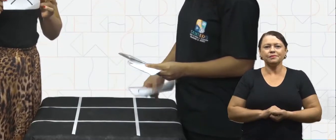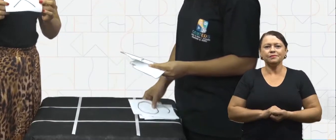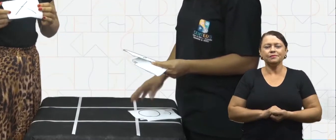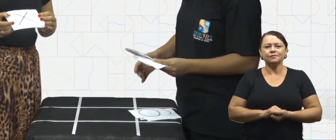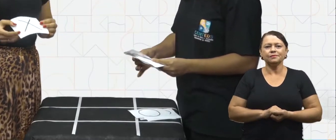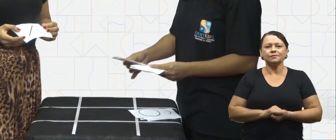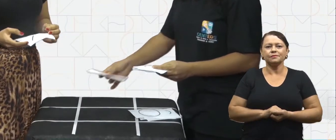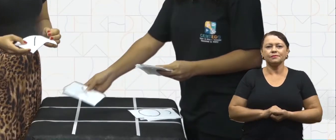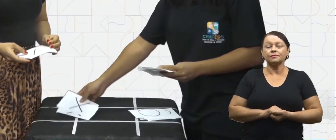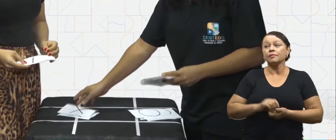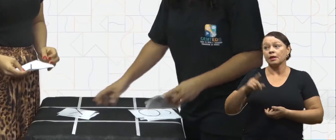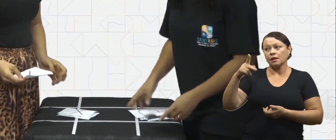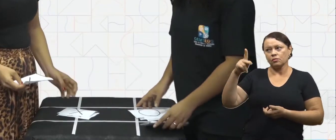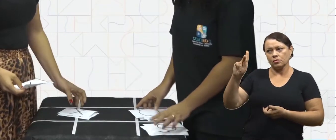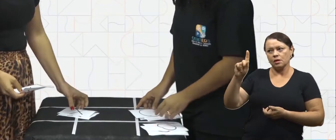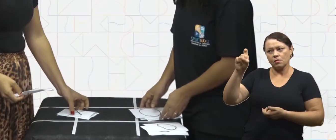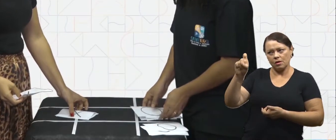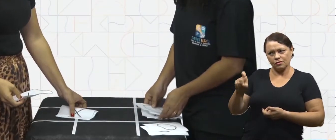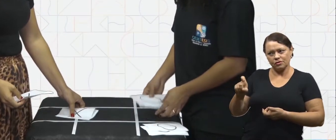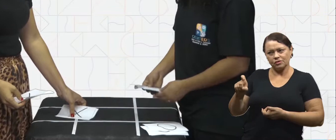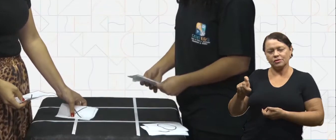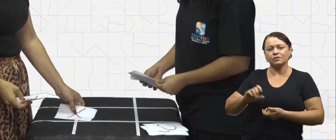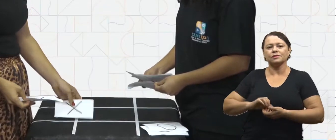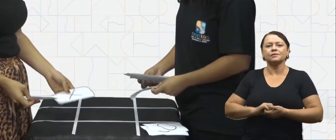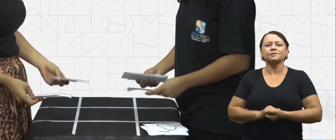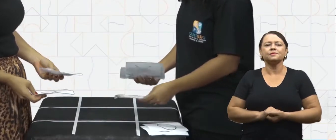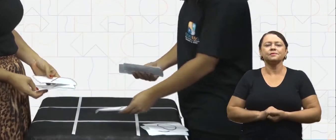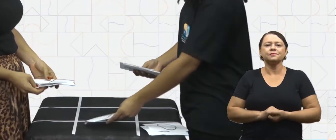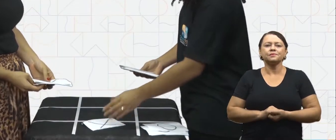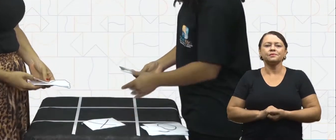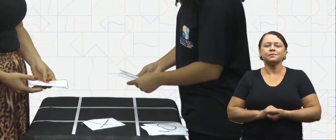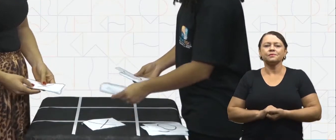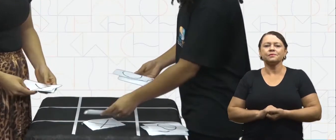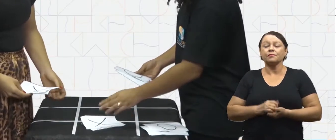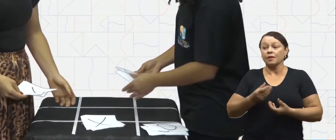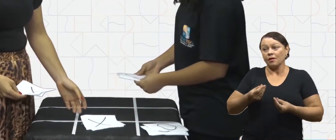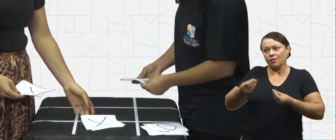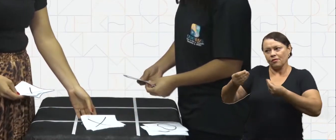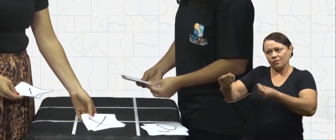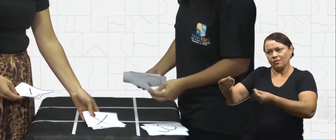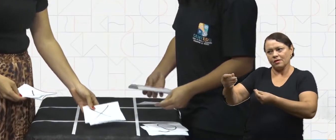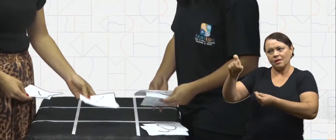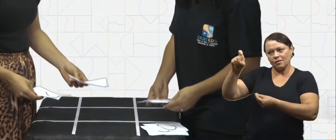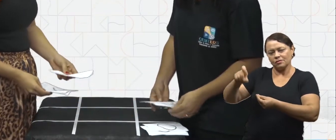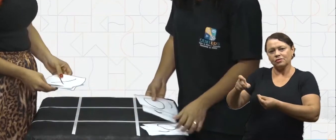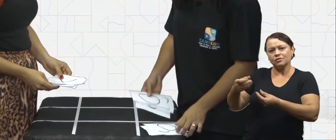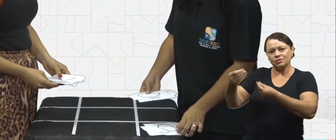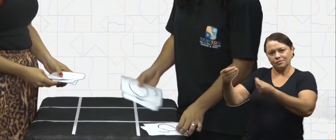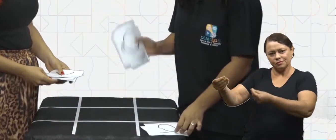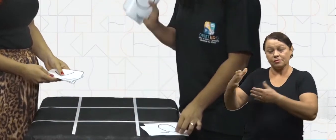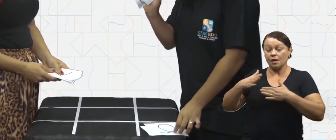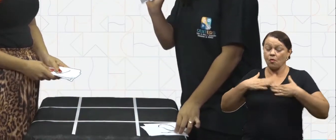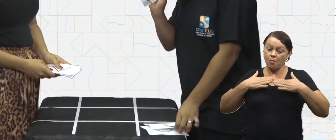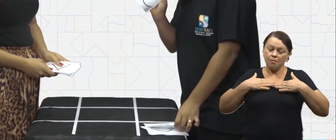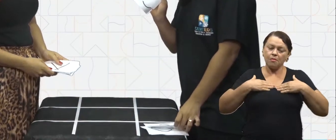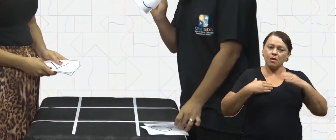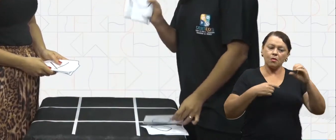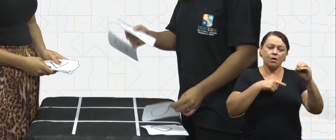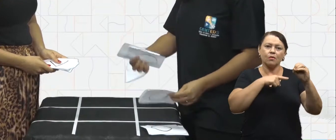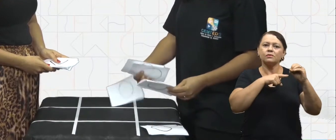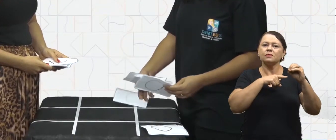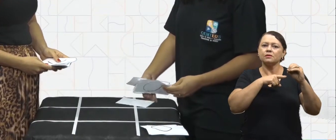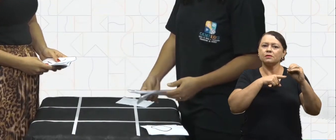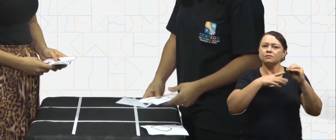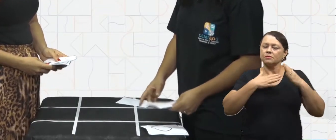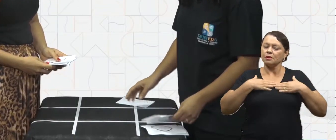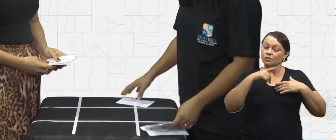Ela vai ficar com o X. Deixa eu dar o X para ela. E eu vou ficar com o círculo.